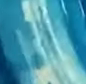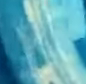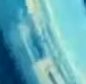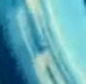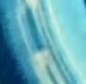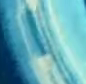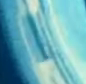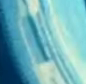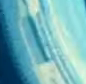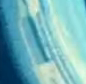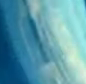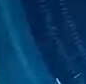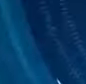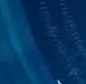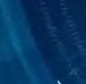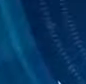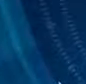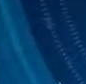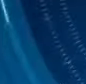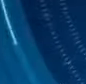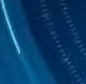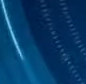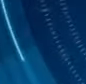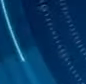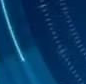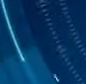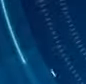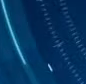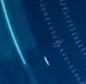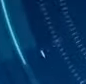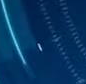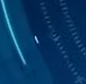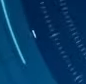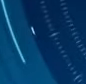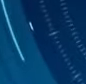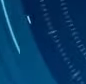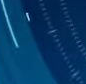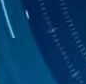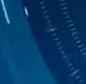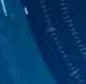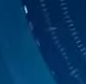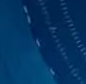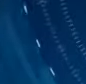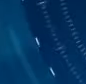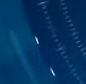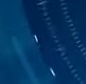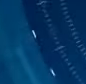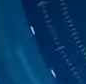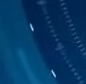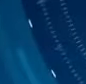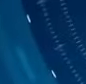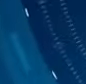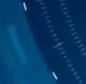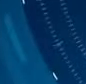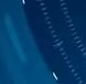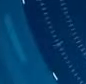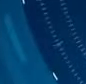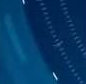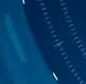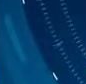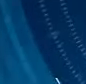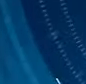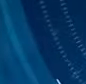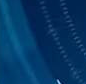E eleições 2020 na SIC TV. Oferecimento, Centro Universitário Finca e Faculdade